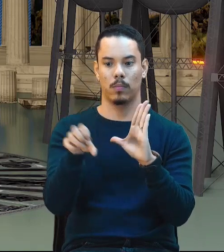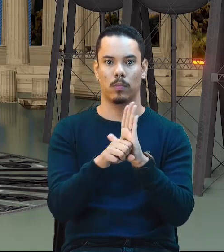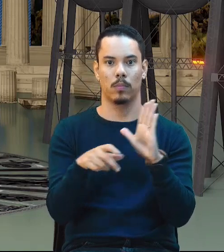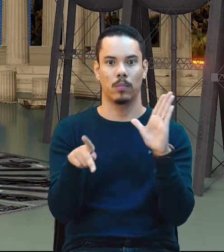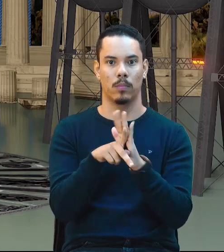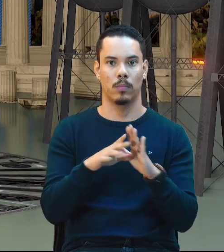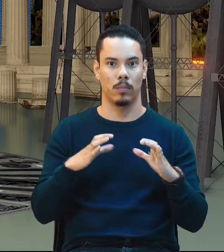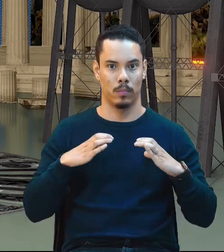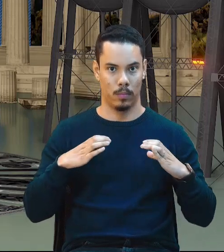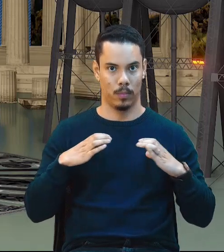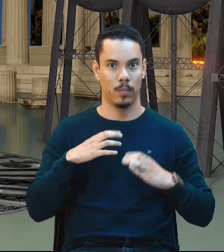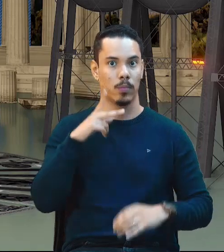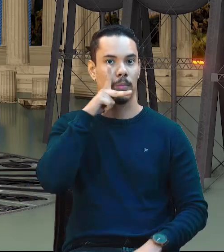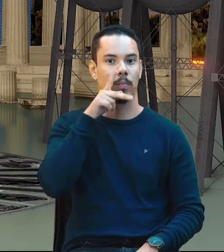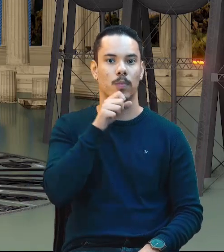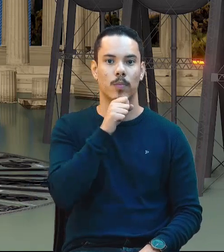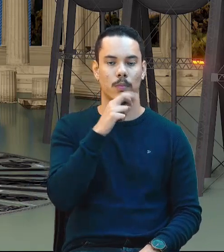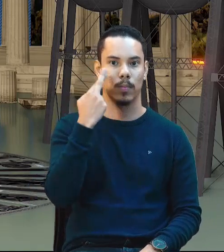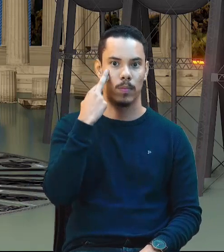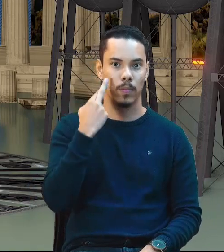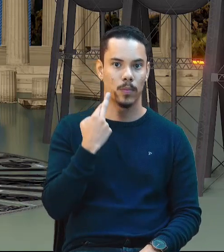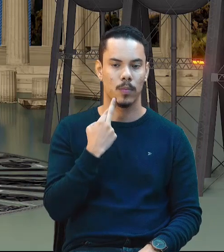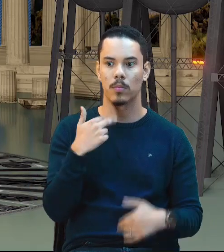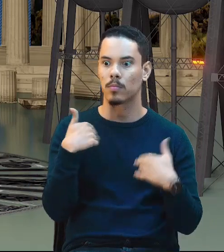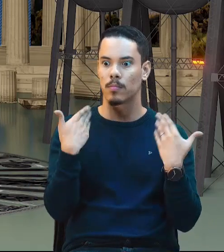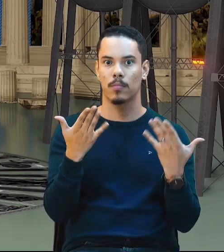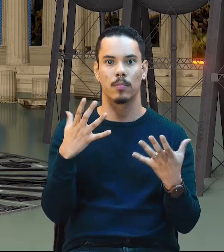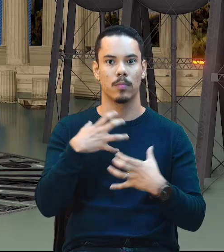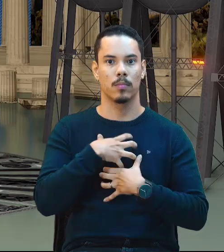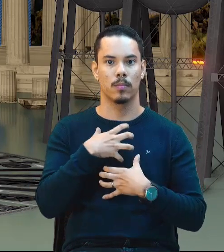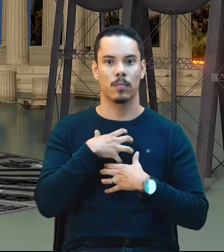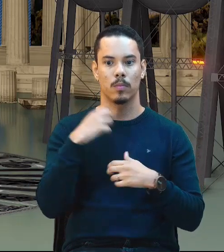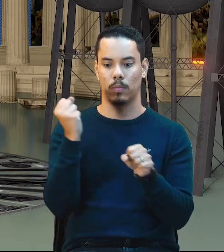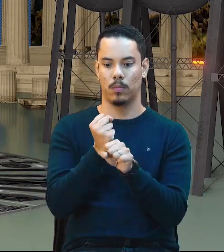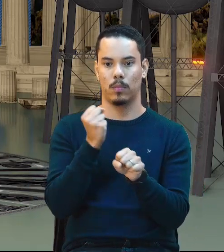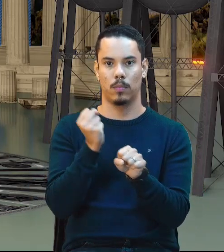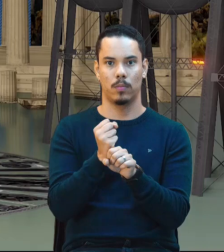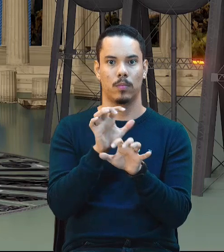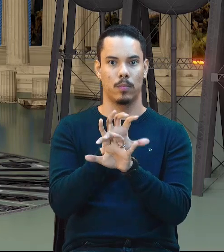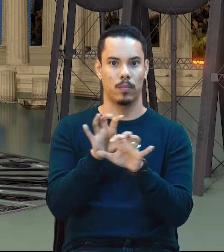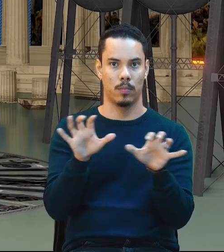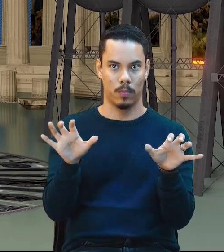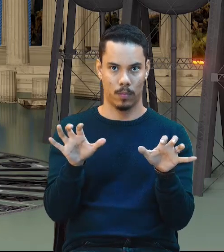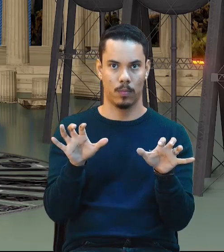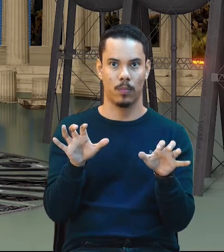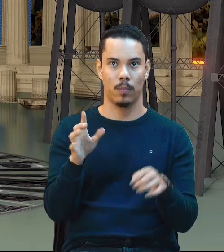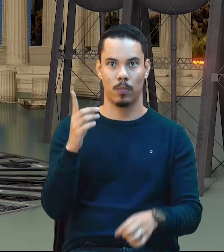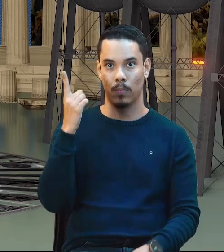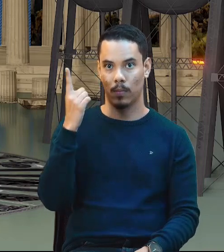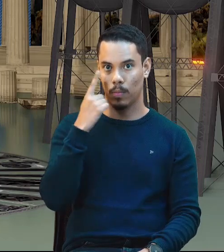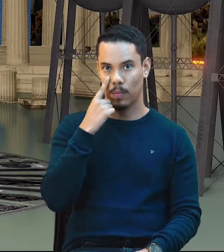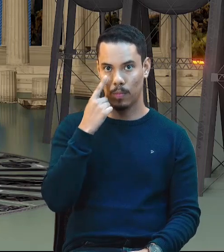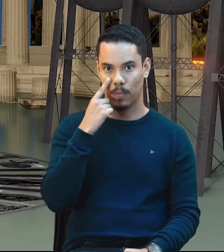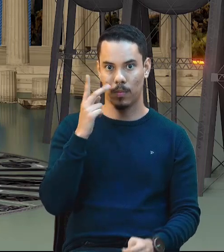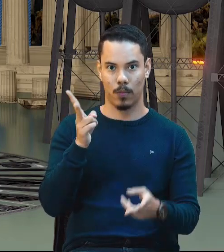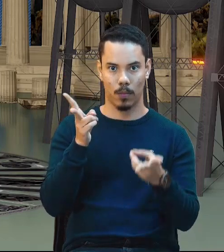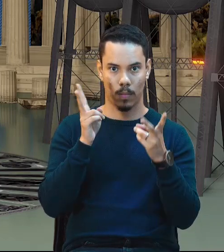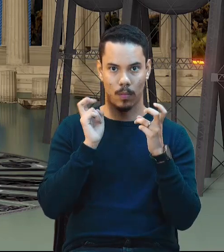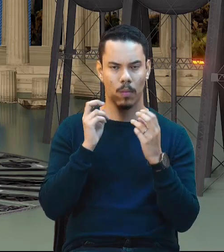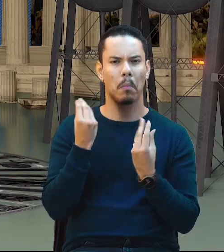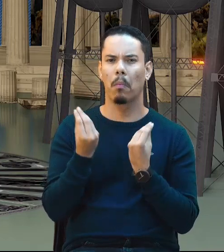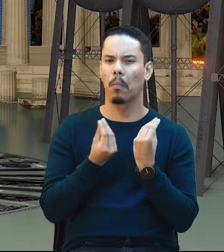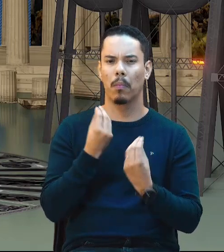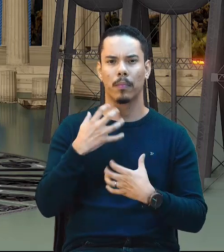Porto Velho, Rondônia. Qual o sentido de eles terem construído, né, o Ágora, né? Olha só, qual o sentido